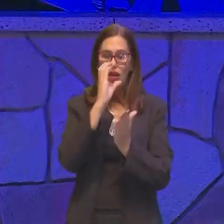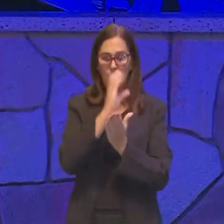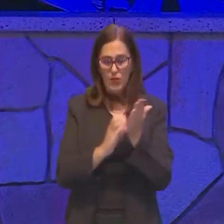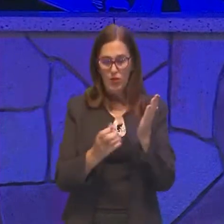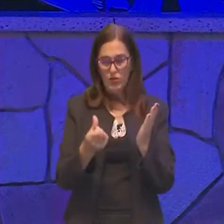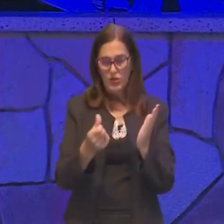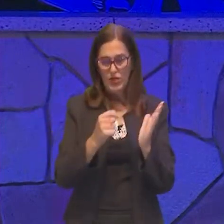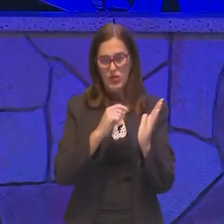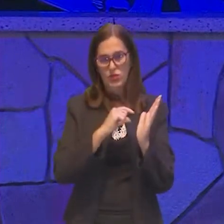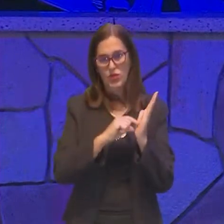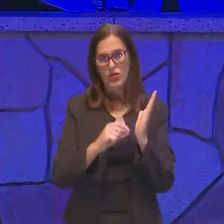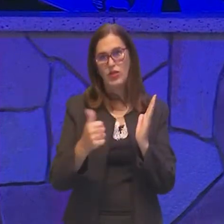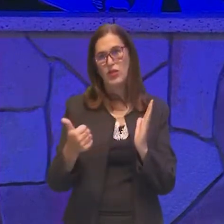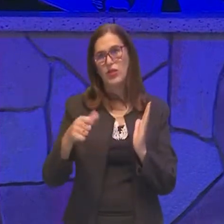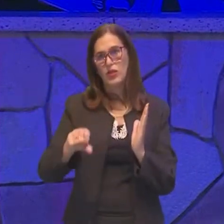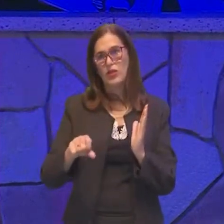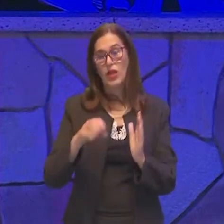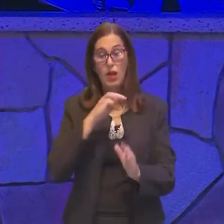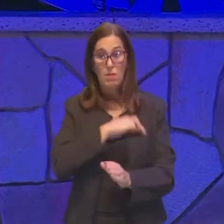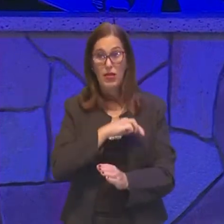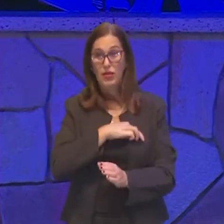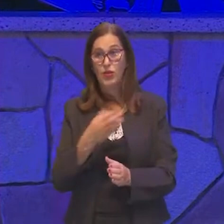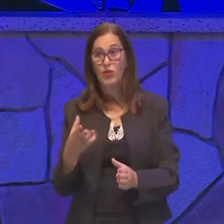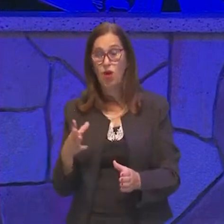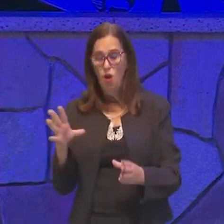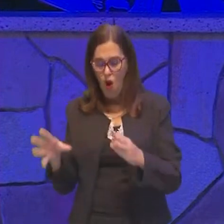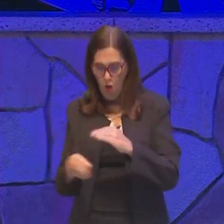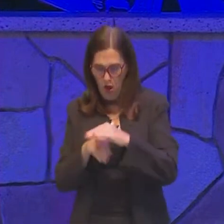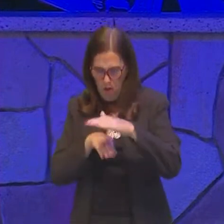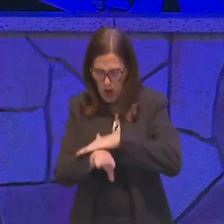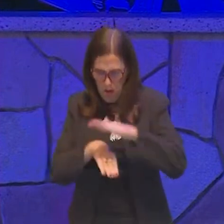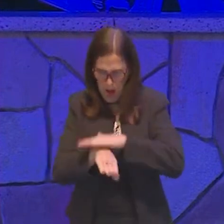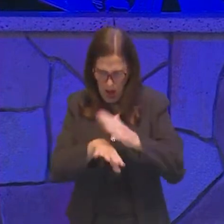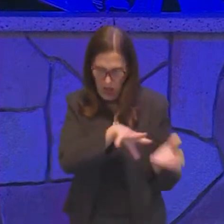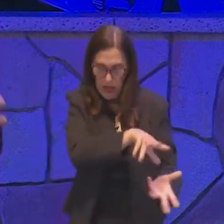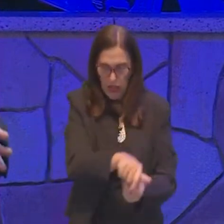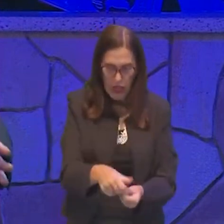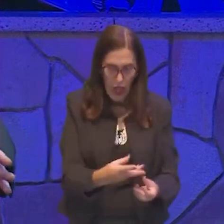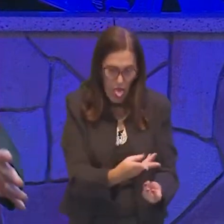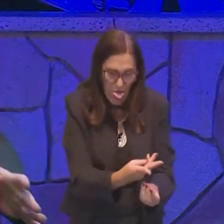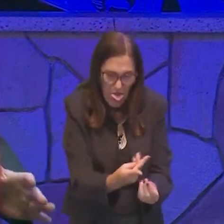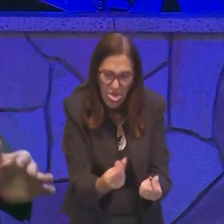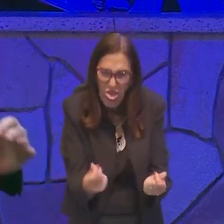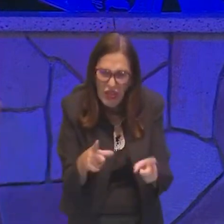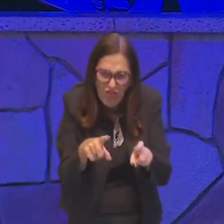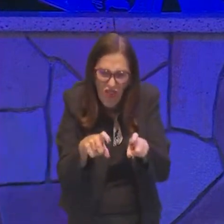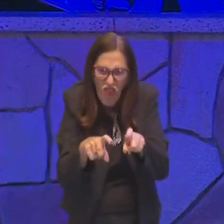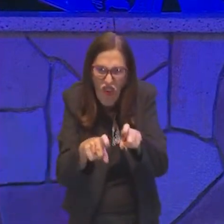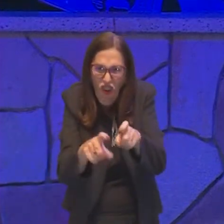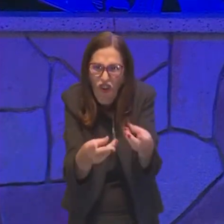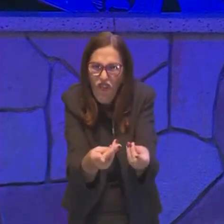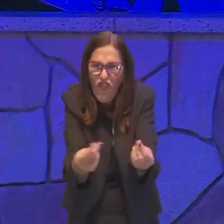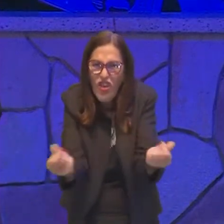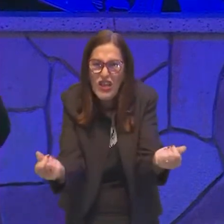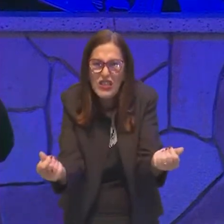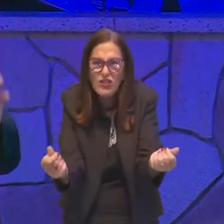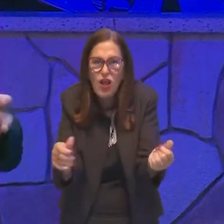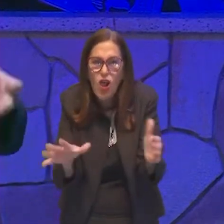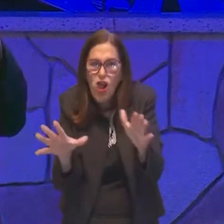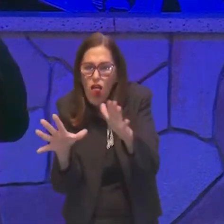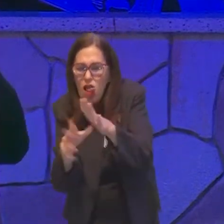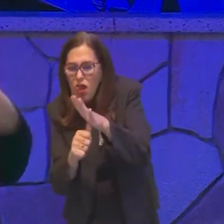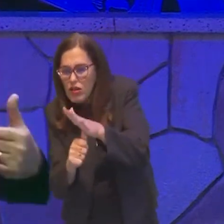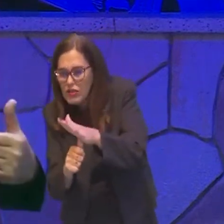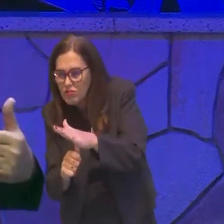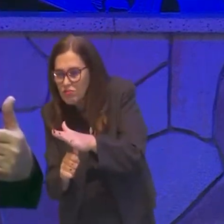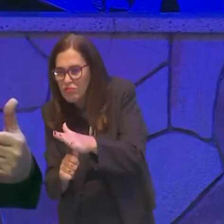Mateus. Não acumuleis para vós outros tesouros sobre a terra, onde a traça e a ferrugem corrói, onde os ladrões escavam